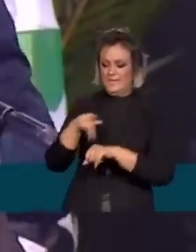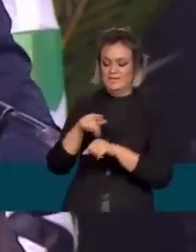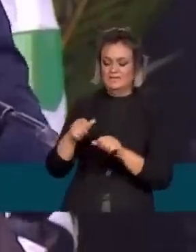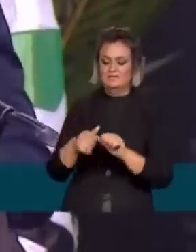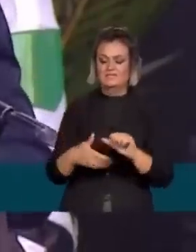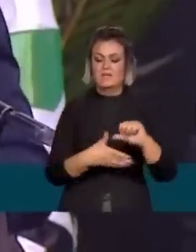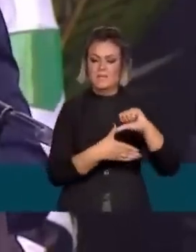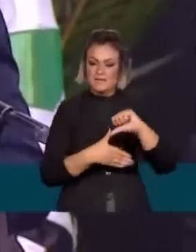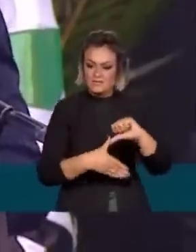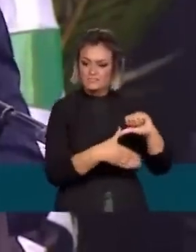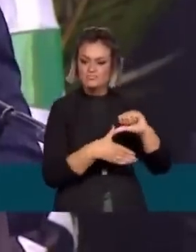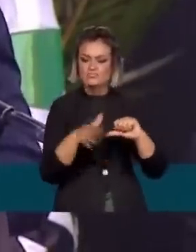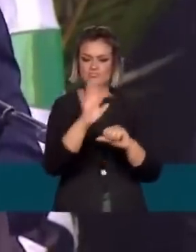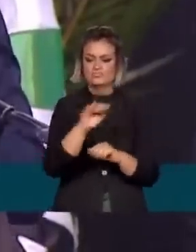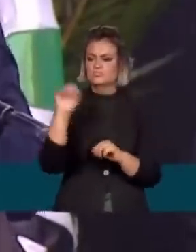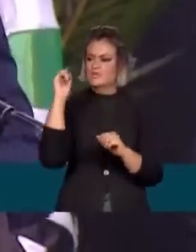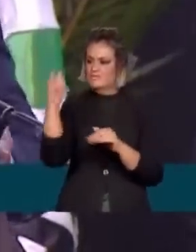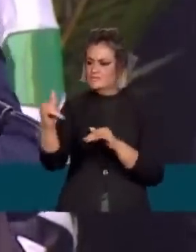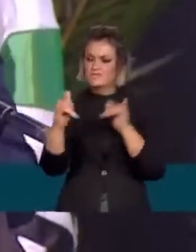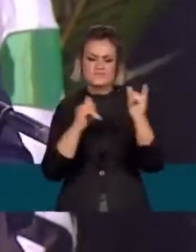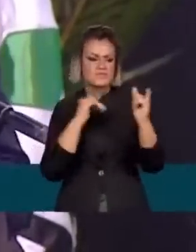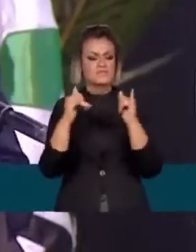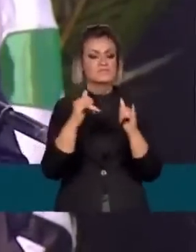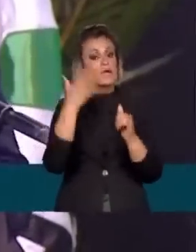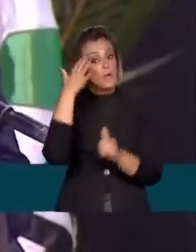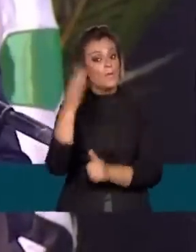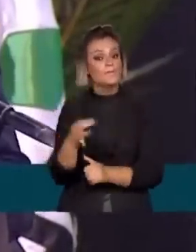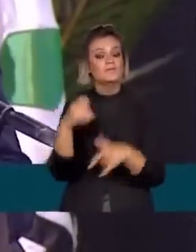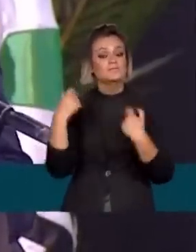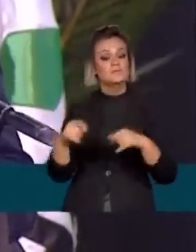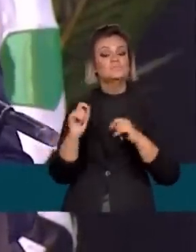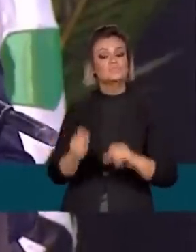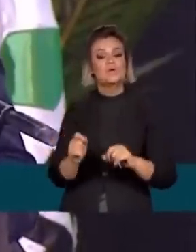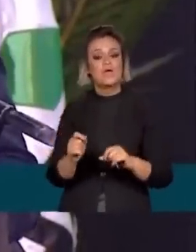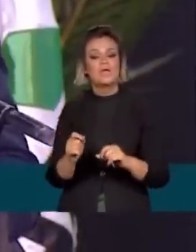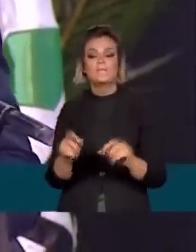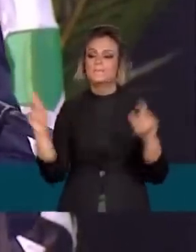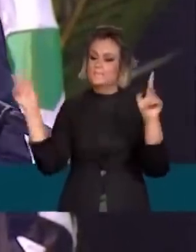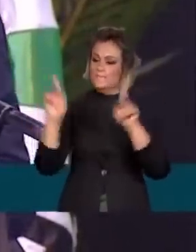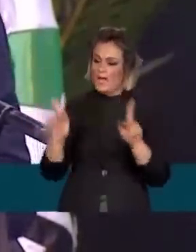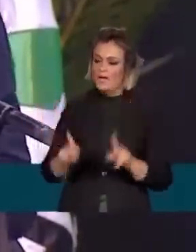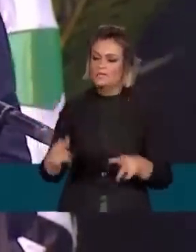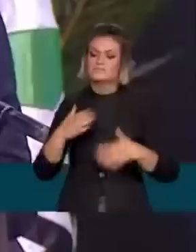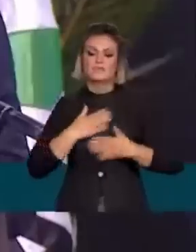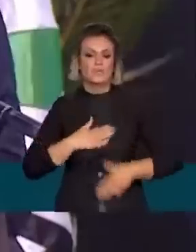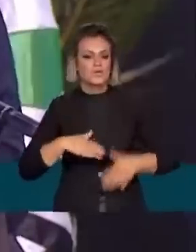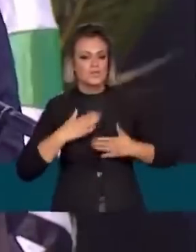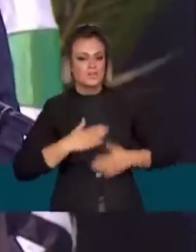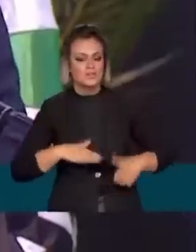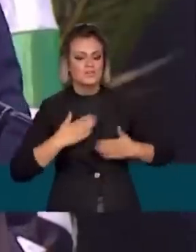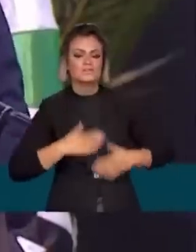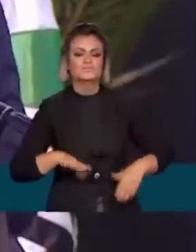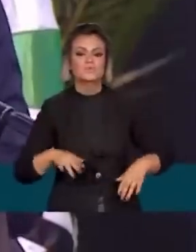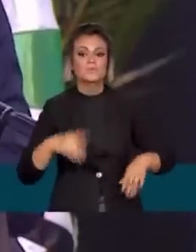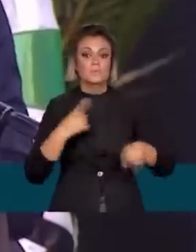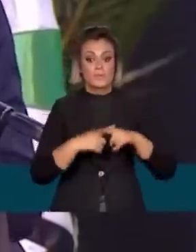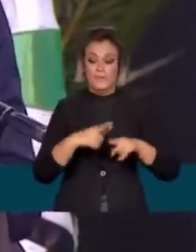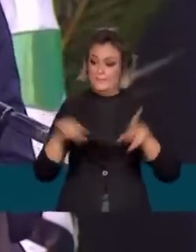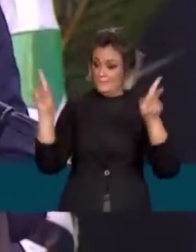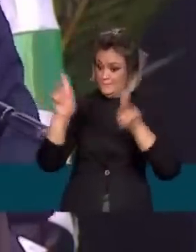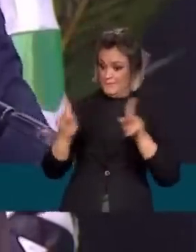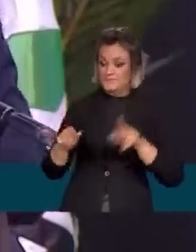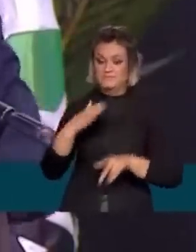Sul todos compreendam a necessidade de nós termos paz, tranquilidade, porque somente com paz